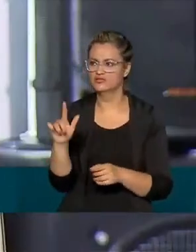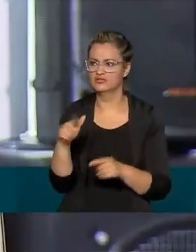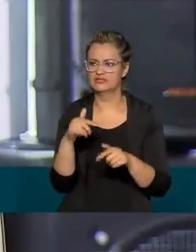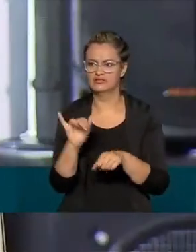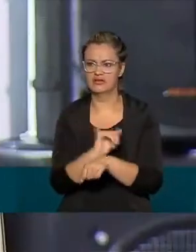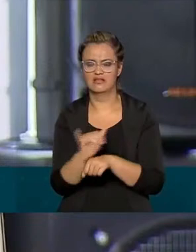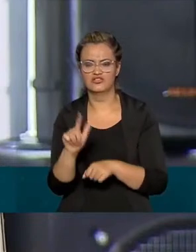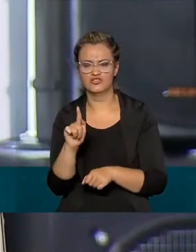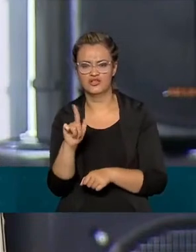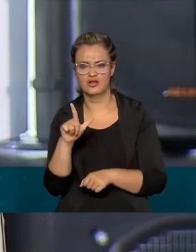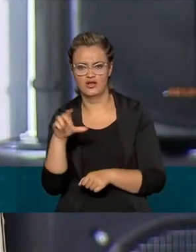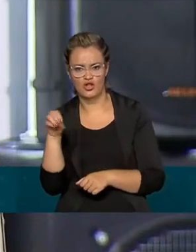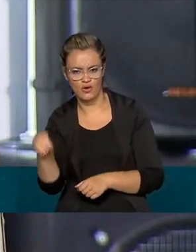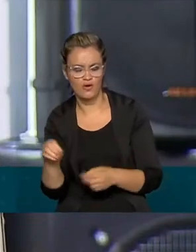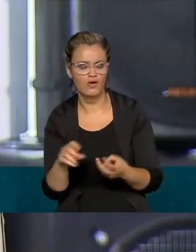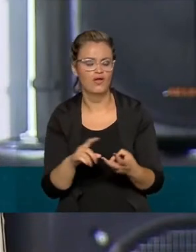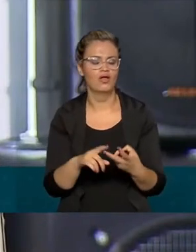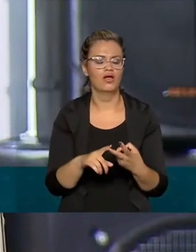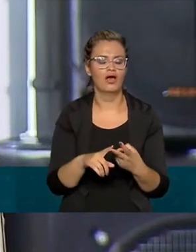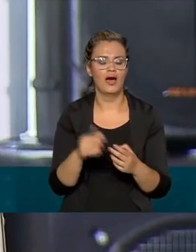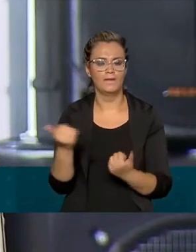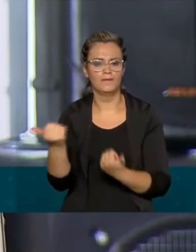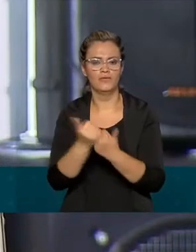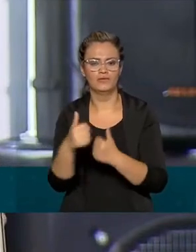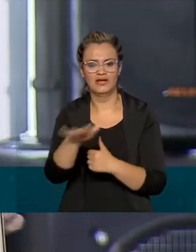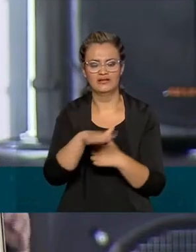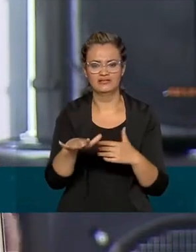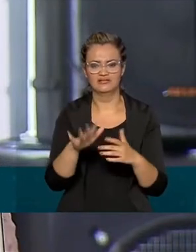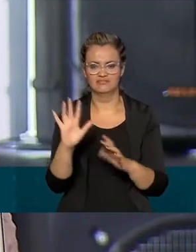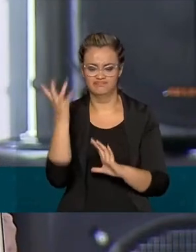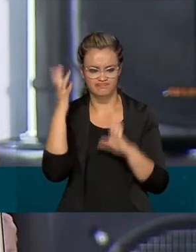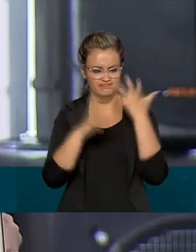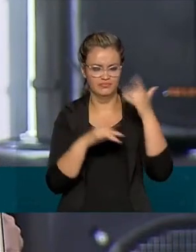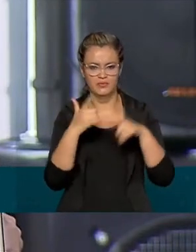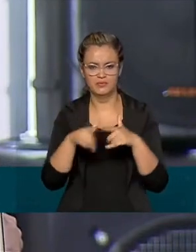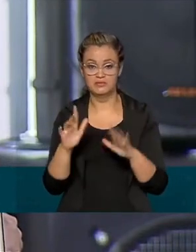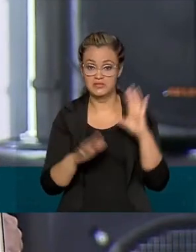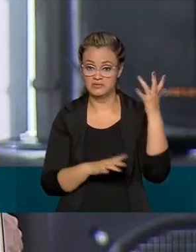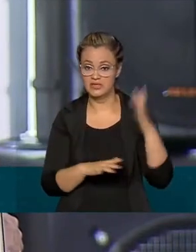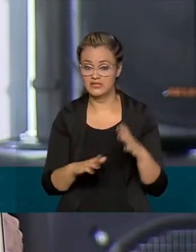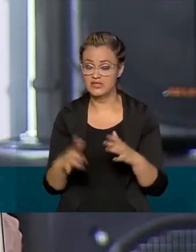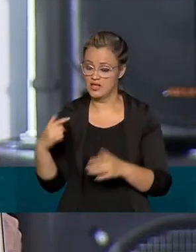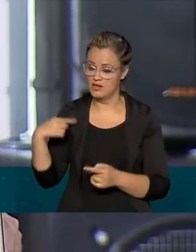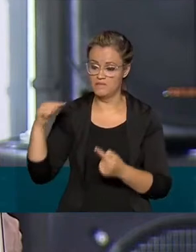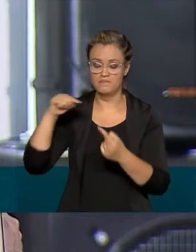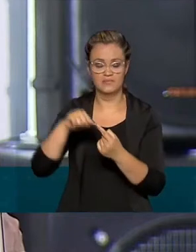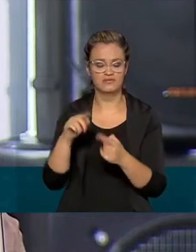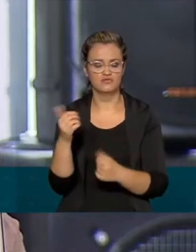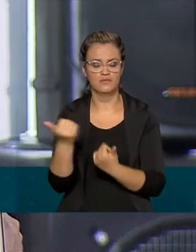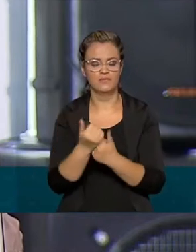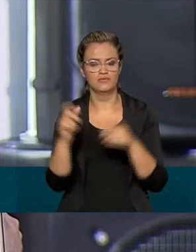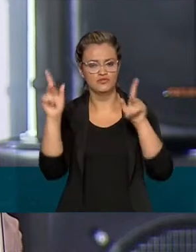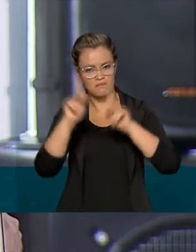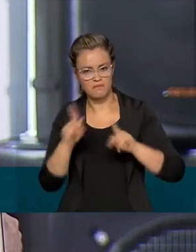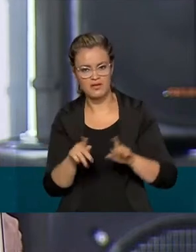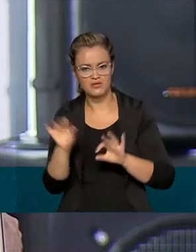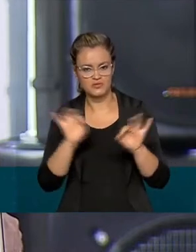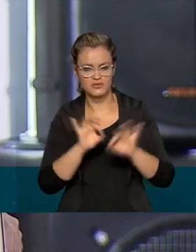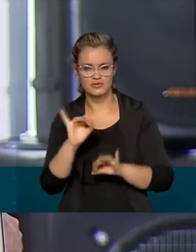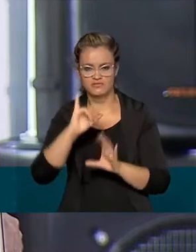à defesa civil em calamidades públicas e eventuais atuações em missões de paz sob a égide de